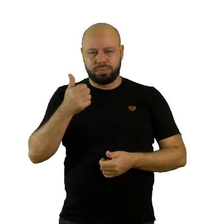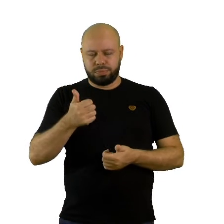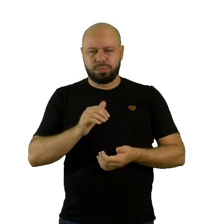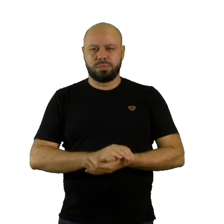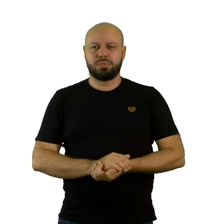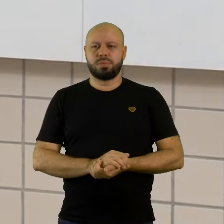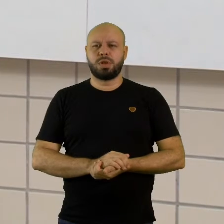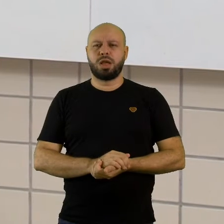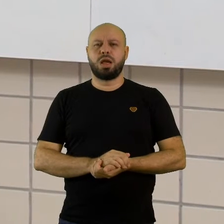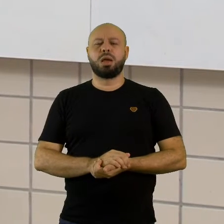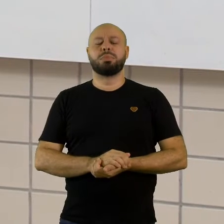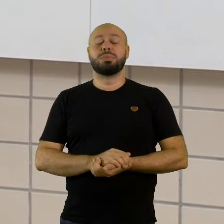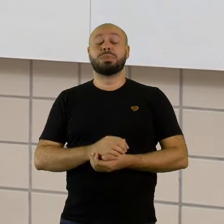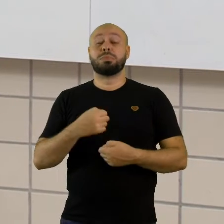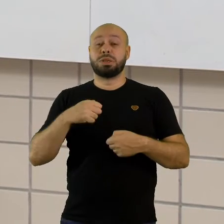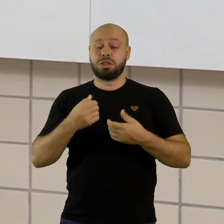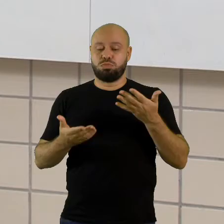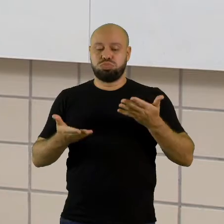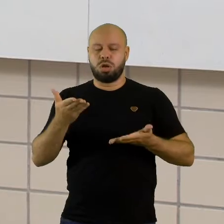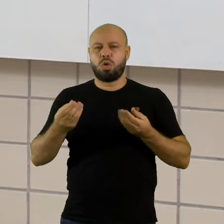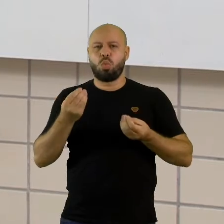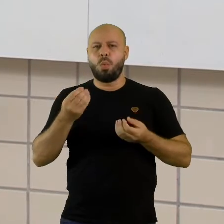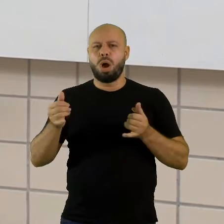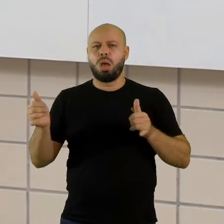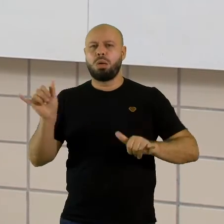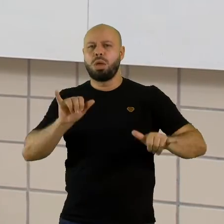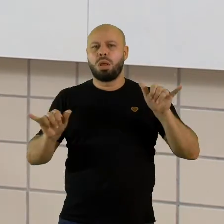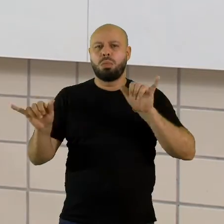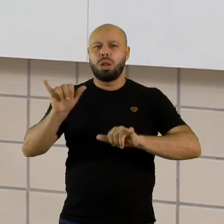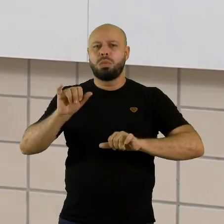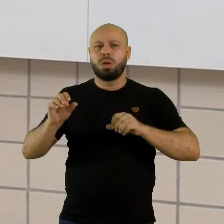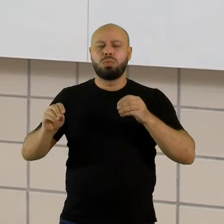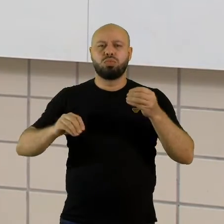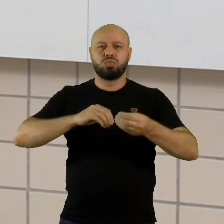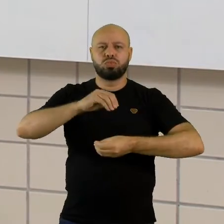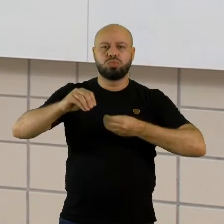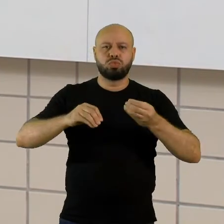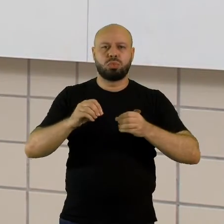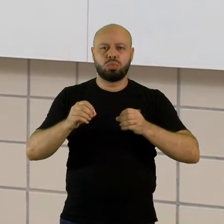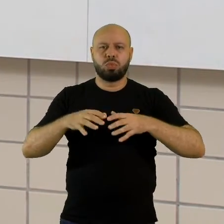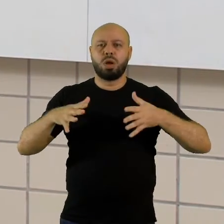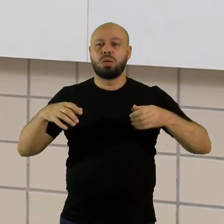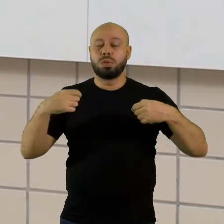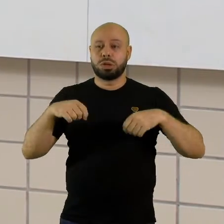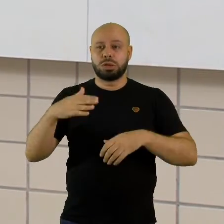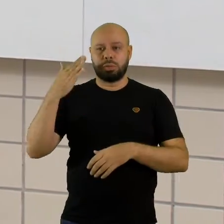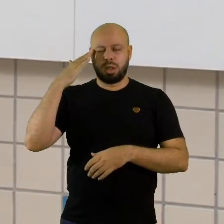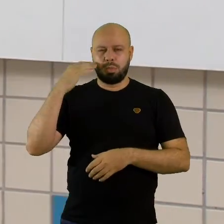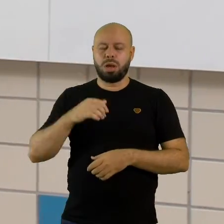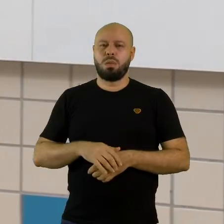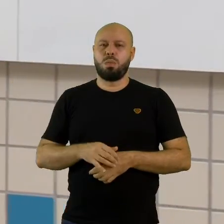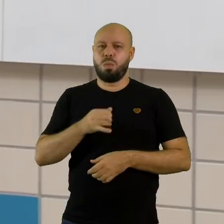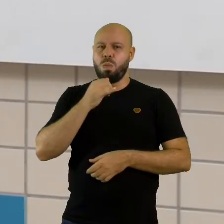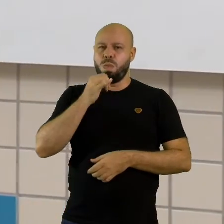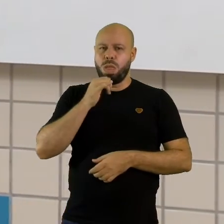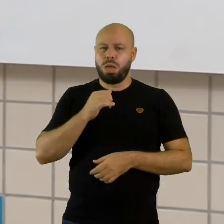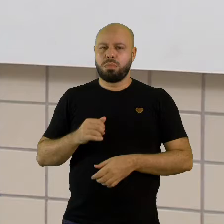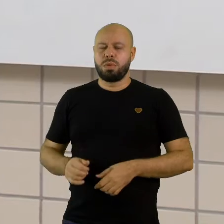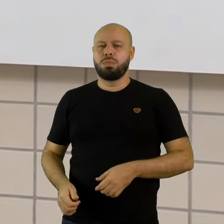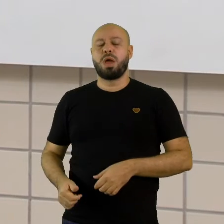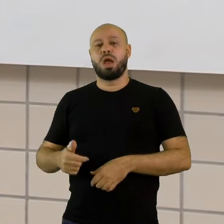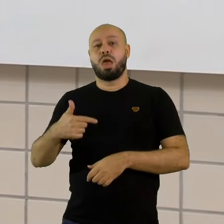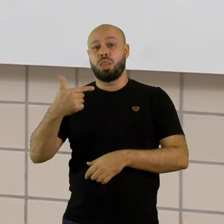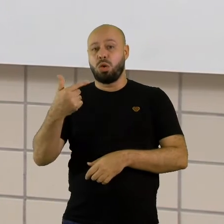o balanceamento químico, tá? Uma reação química não balanceada, um exemplo é a da água. A gente tem 2 moléculas